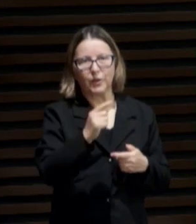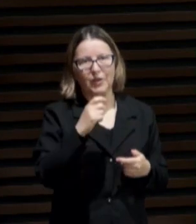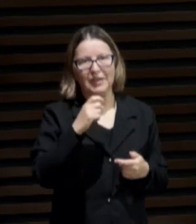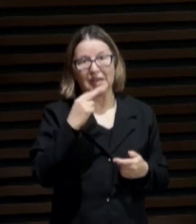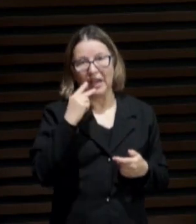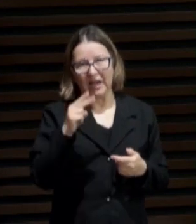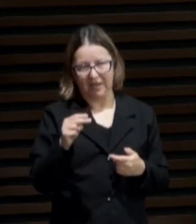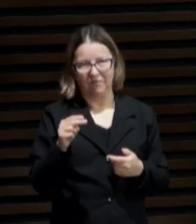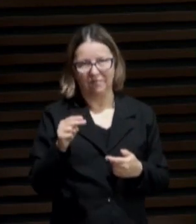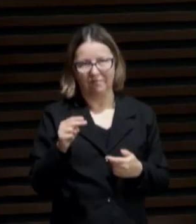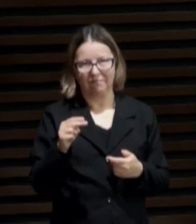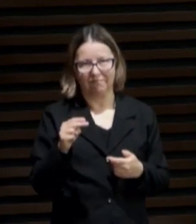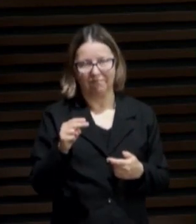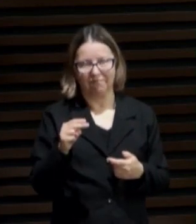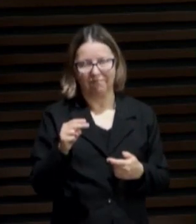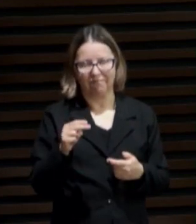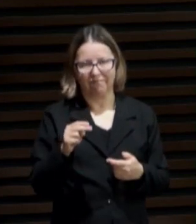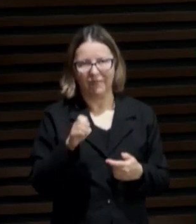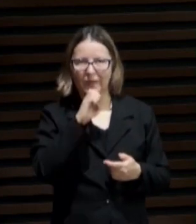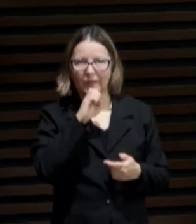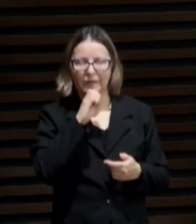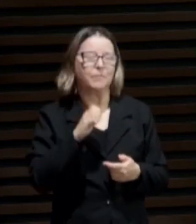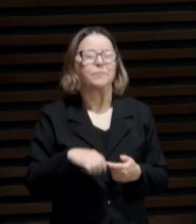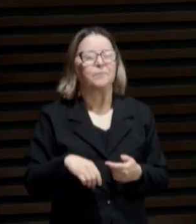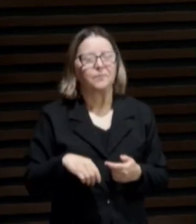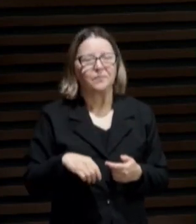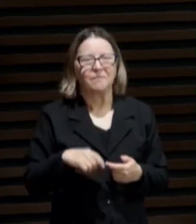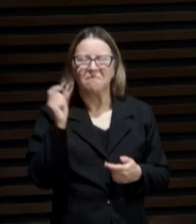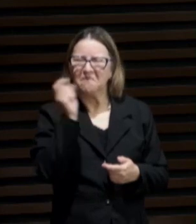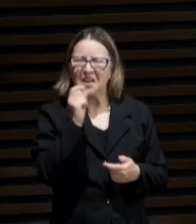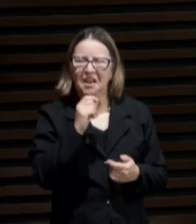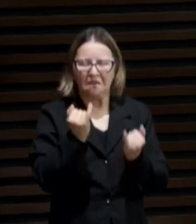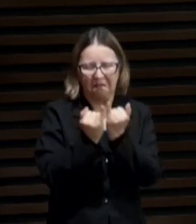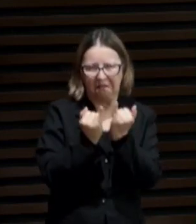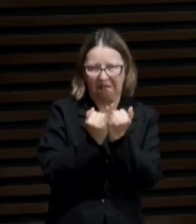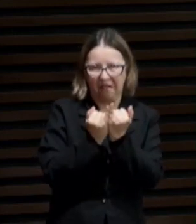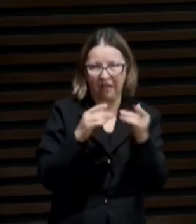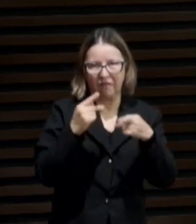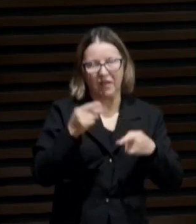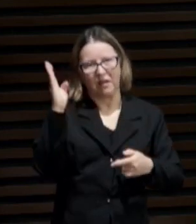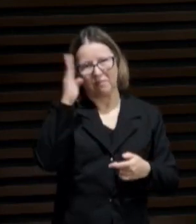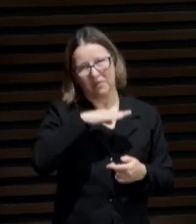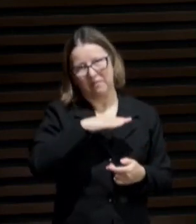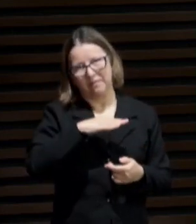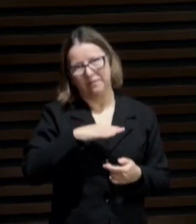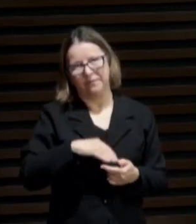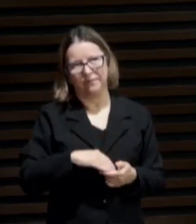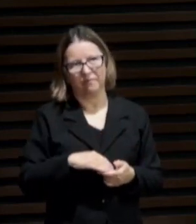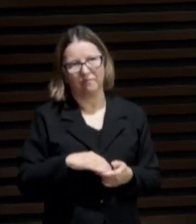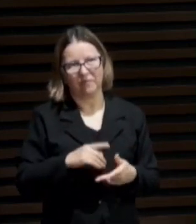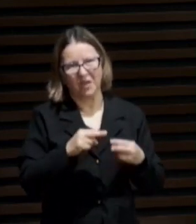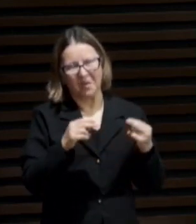a mentira, a fofoca, a maledicência e